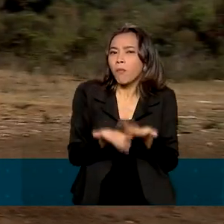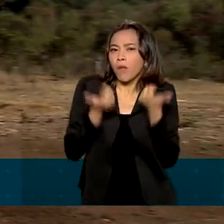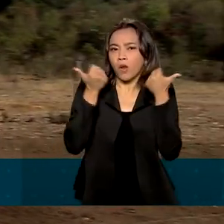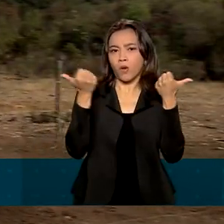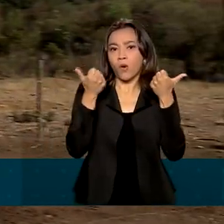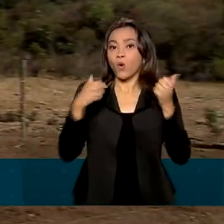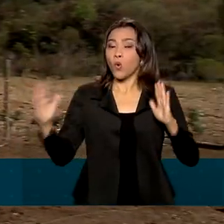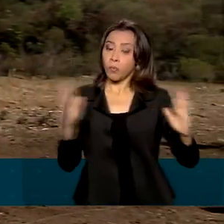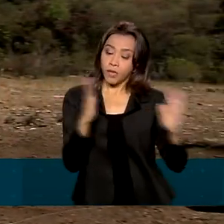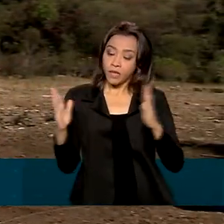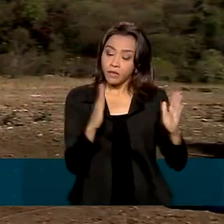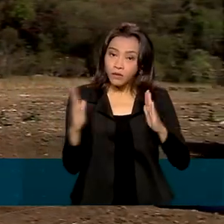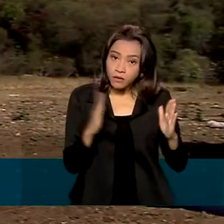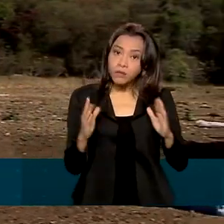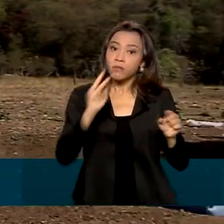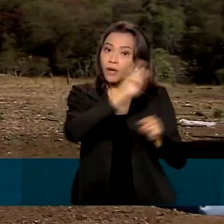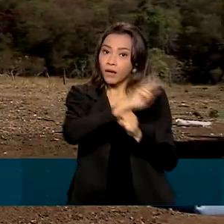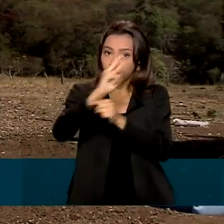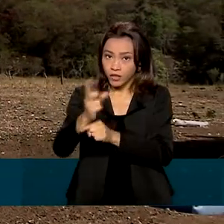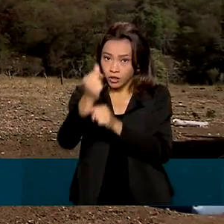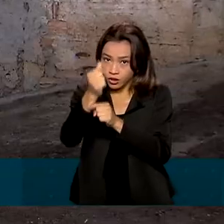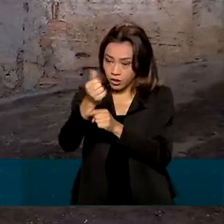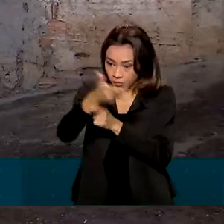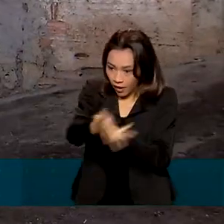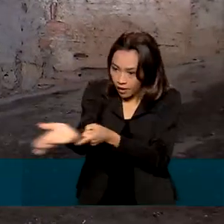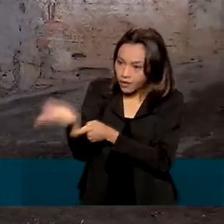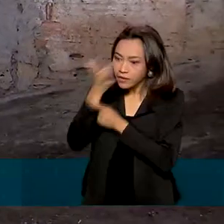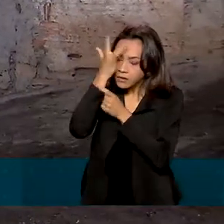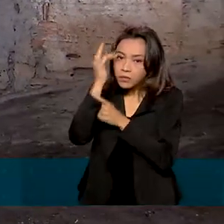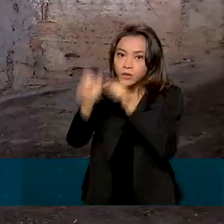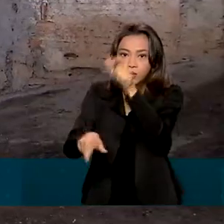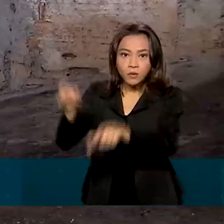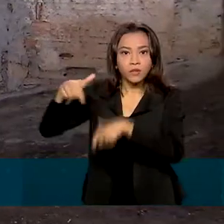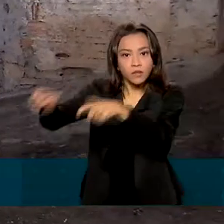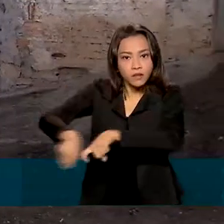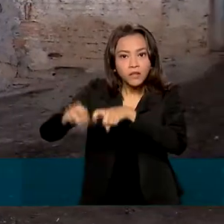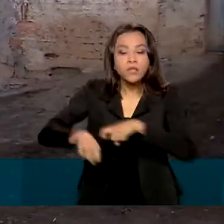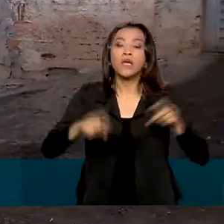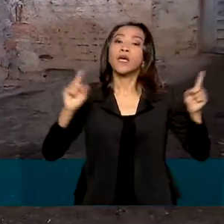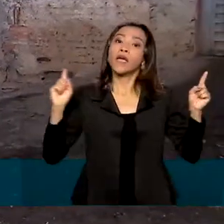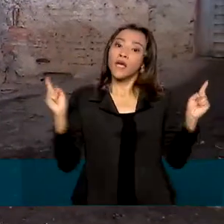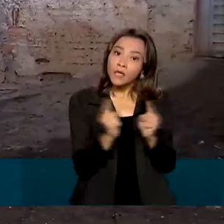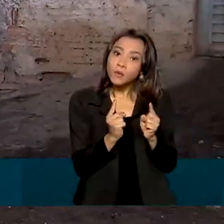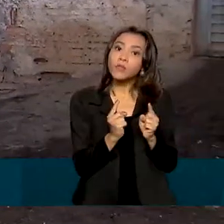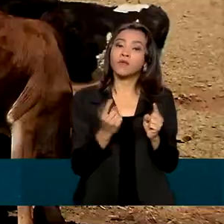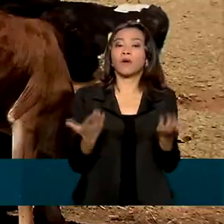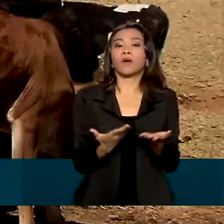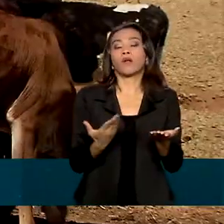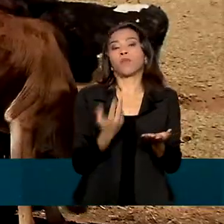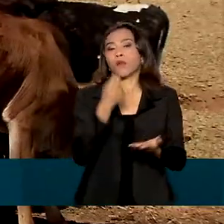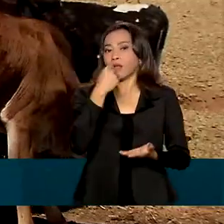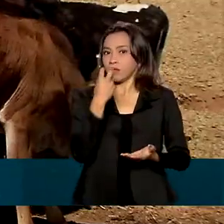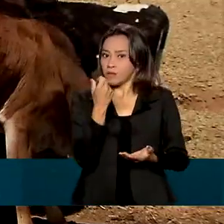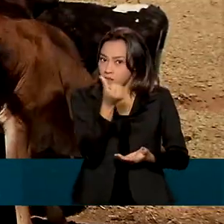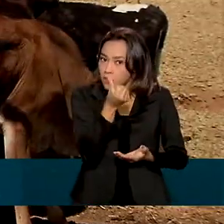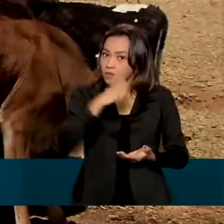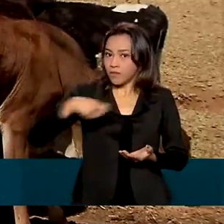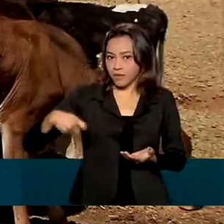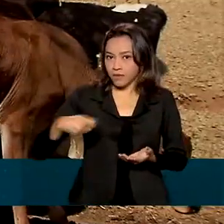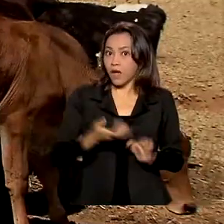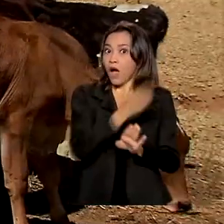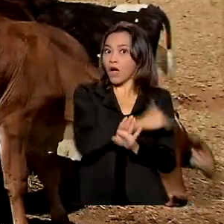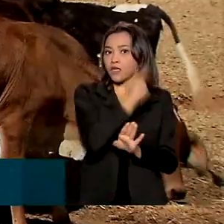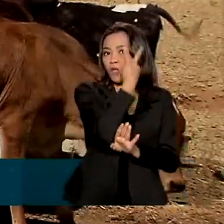financiamento de imóvel para agricultores familiares diminuiu de dois anos para até seis meses. O processo de